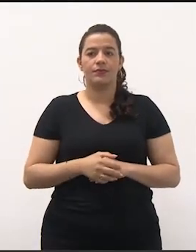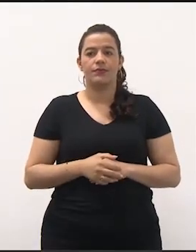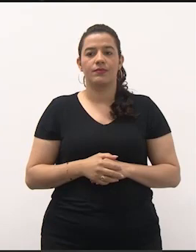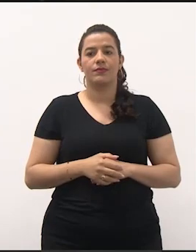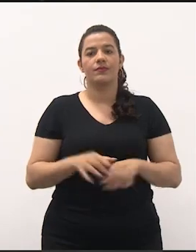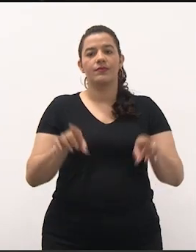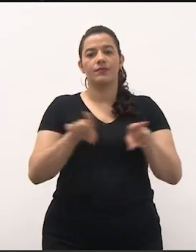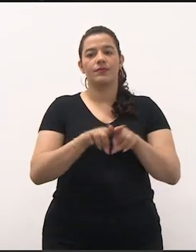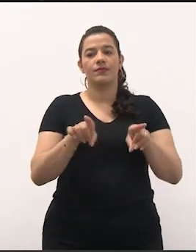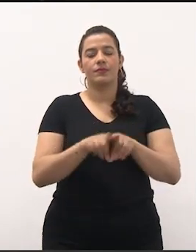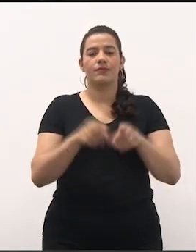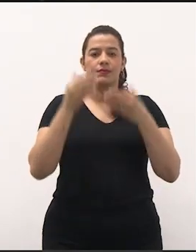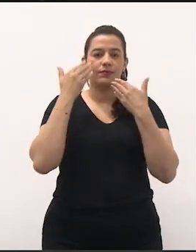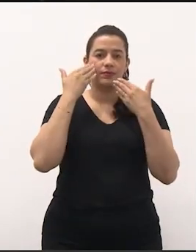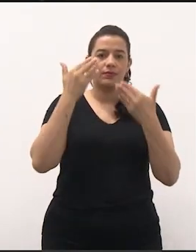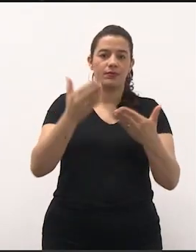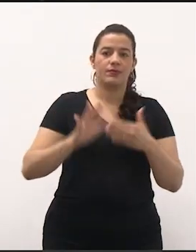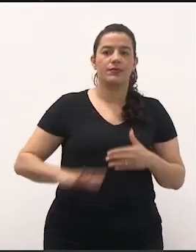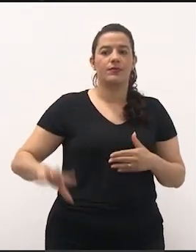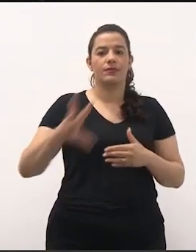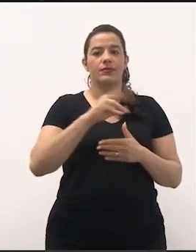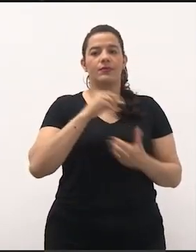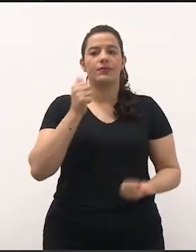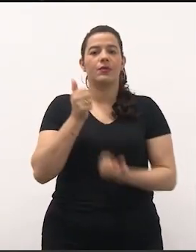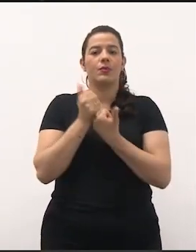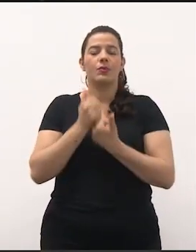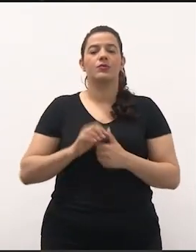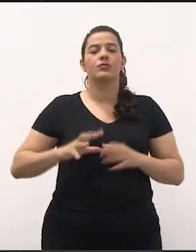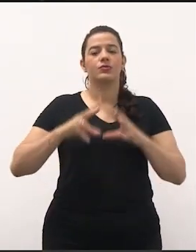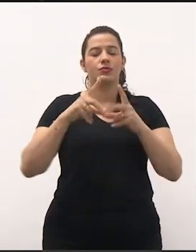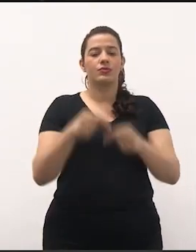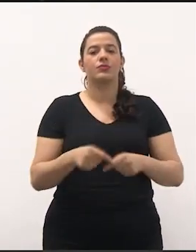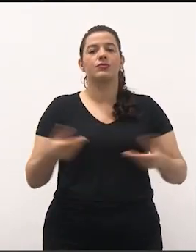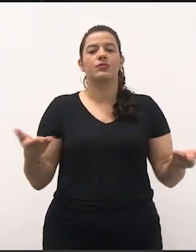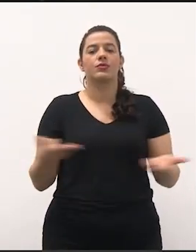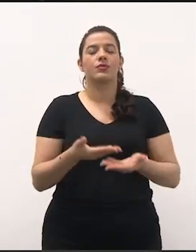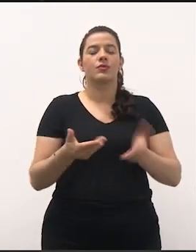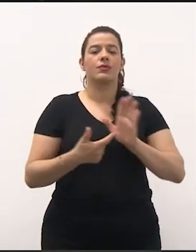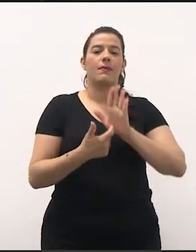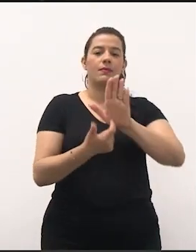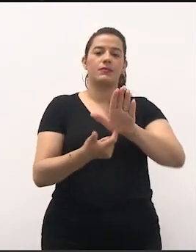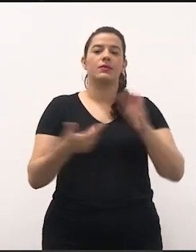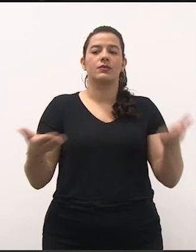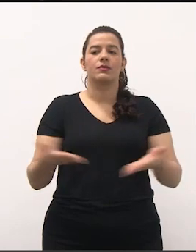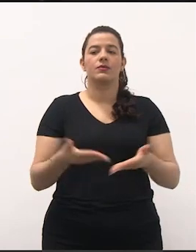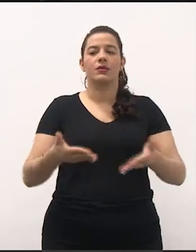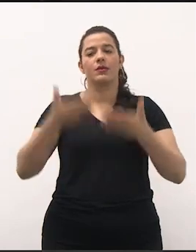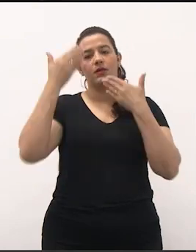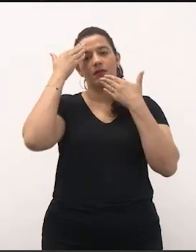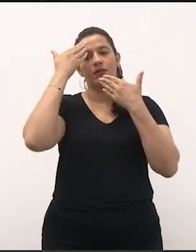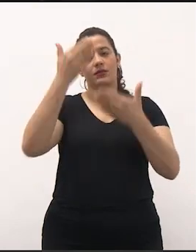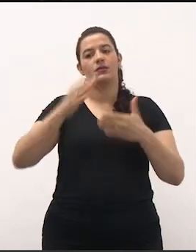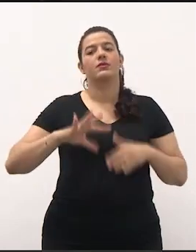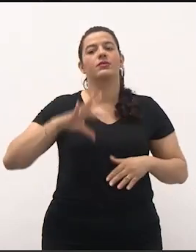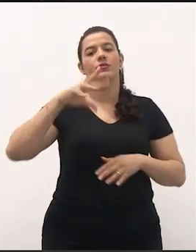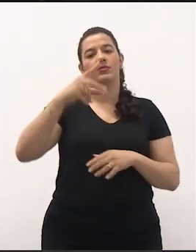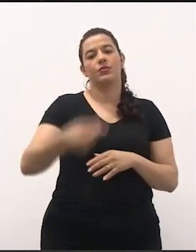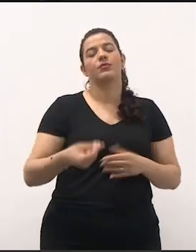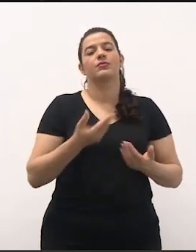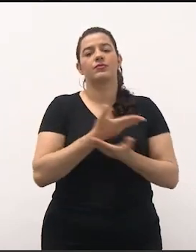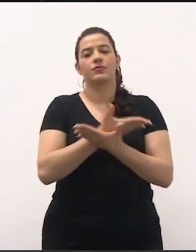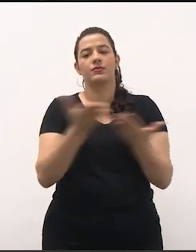quero agradecer, né, todo o suporte aqui da equipe que viabilizou essa apresentação hoje, né, agradecer todos e todas